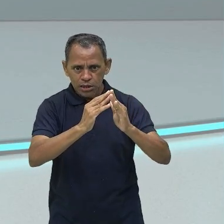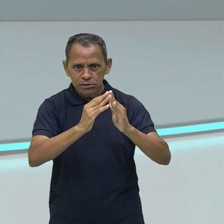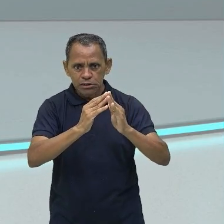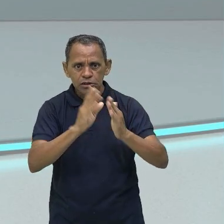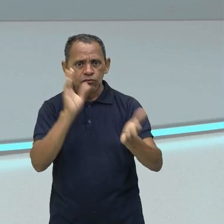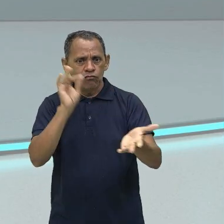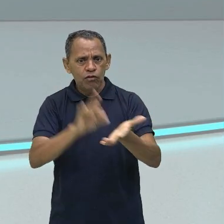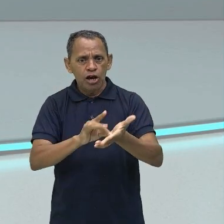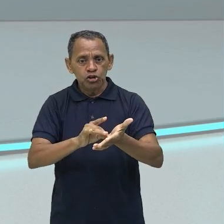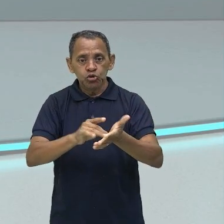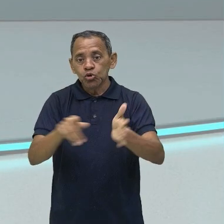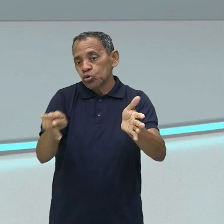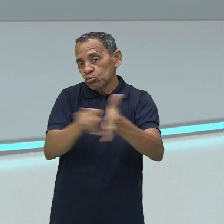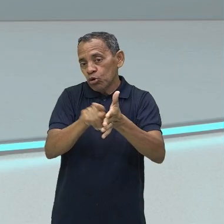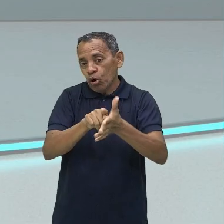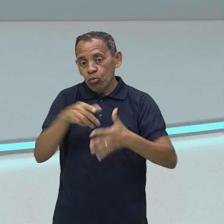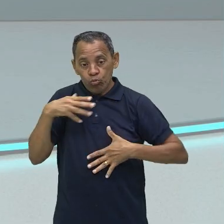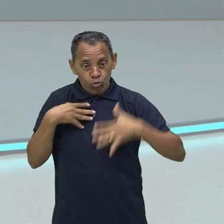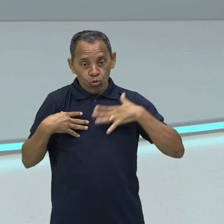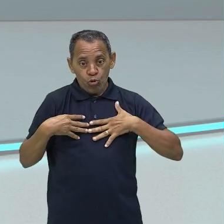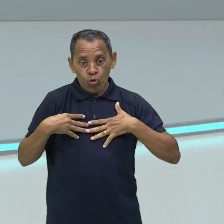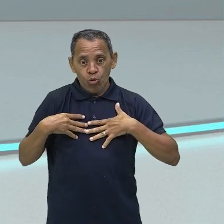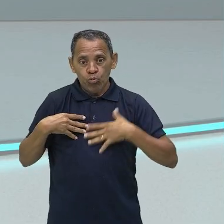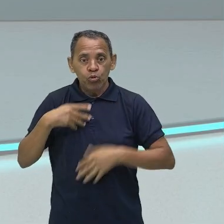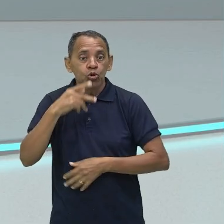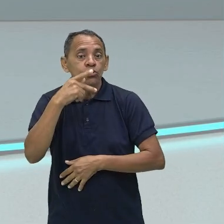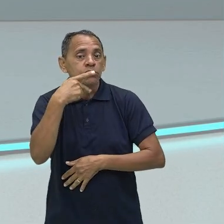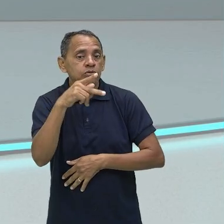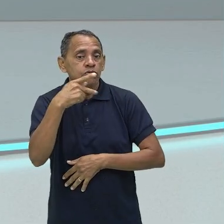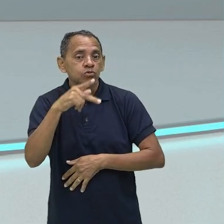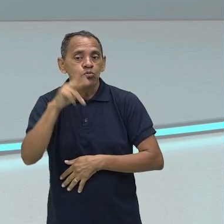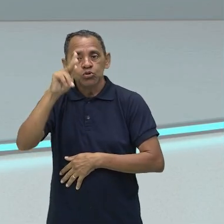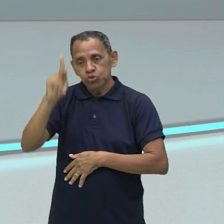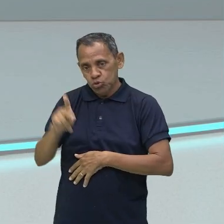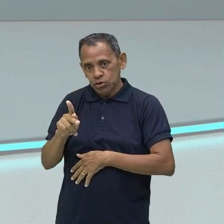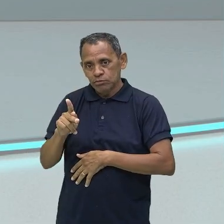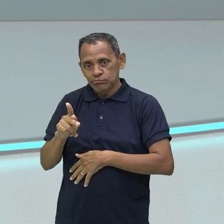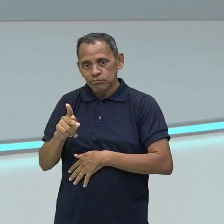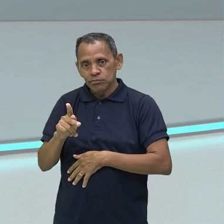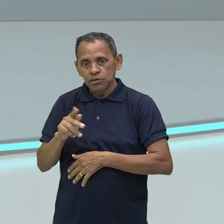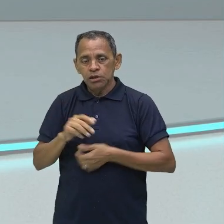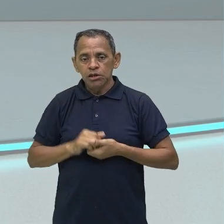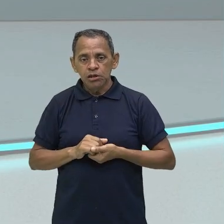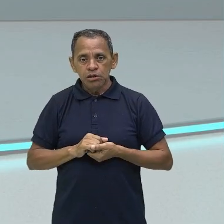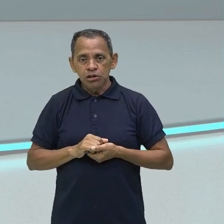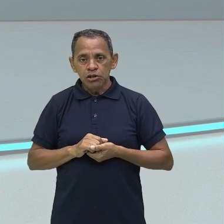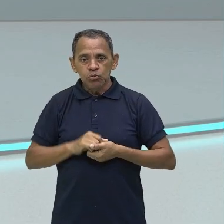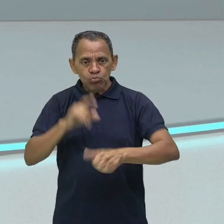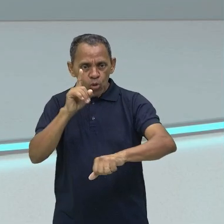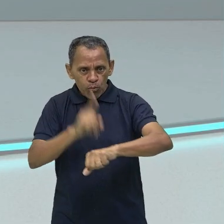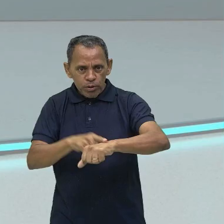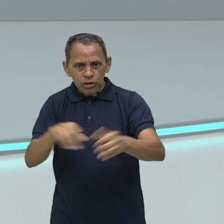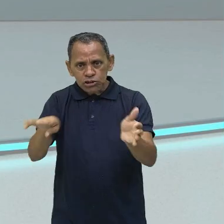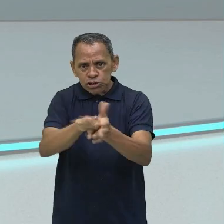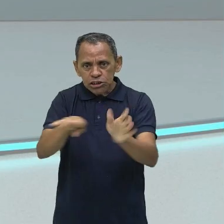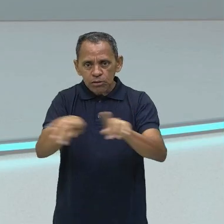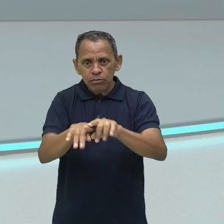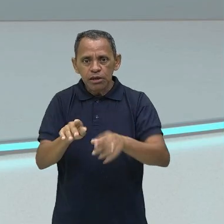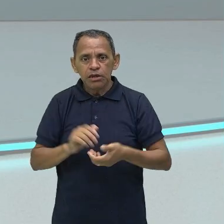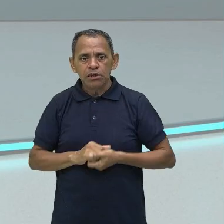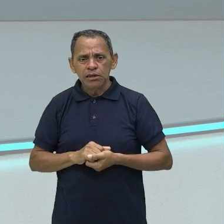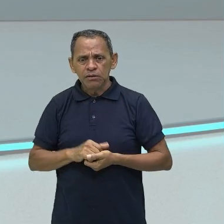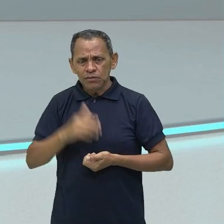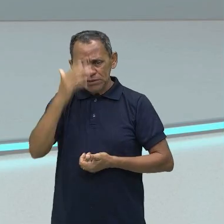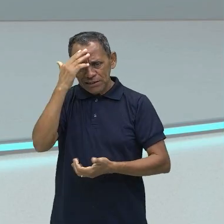corpo, a sua história. E chega um ponto que você percebe que talvez isso tudo não